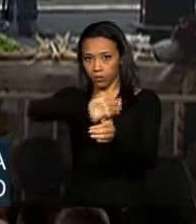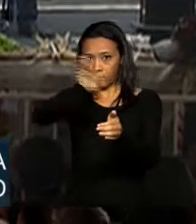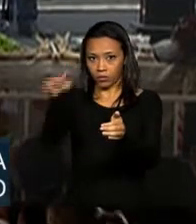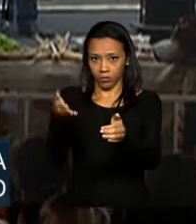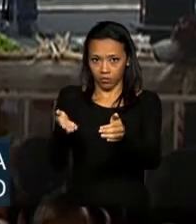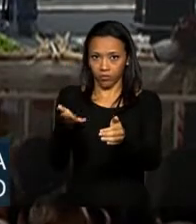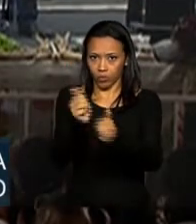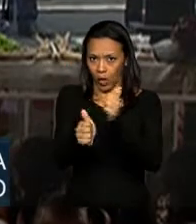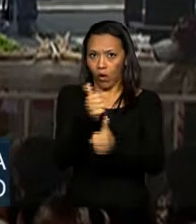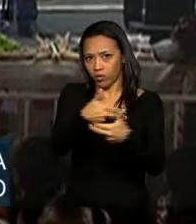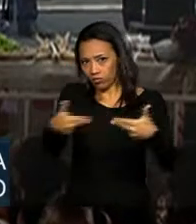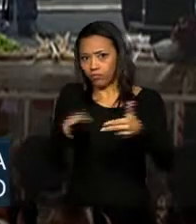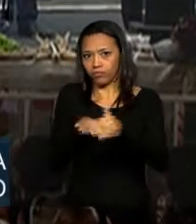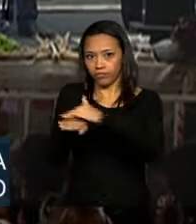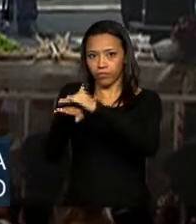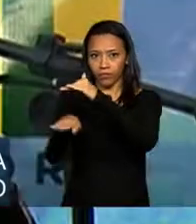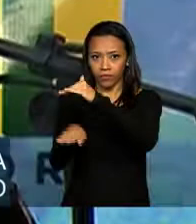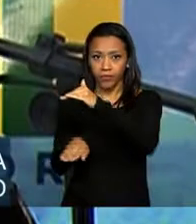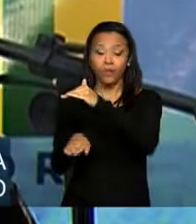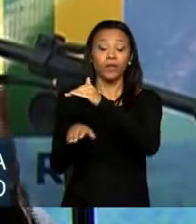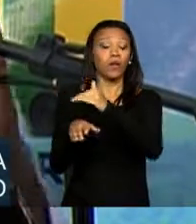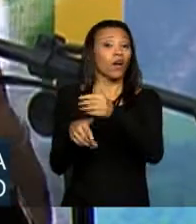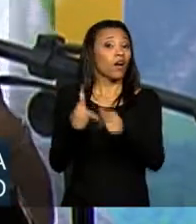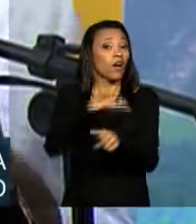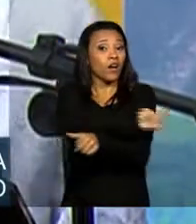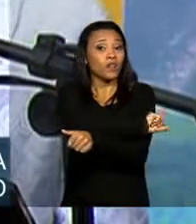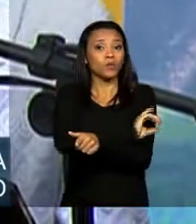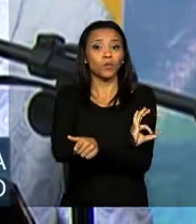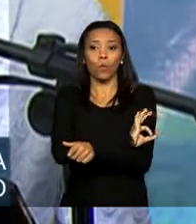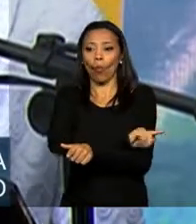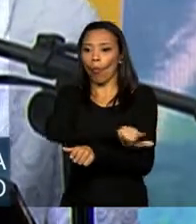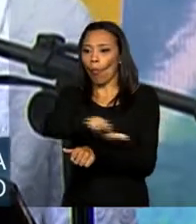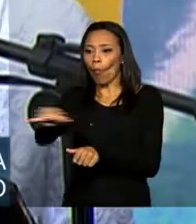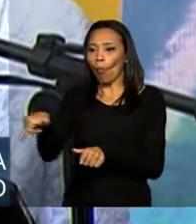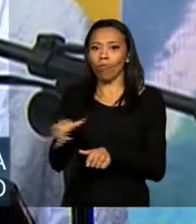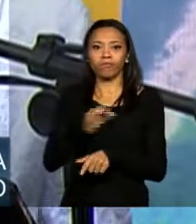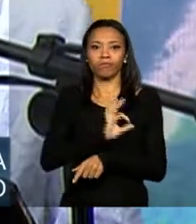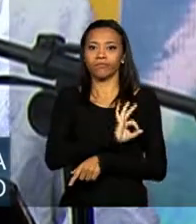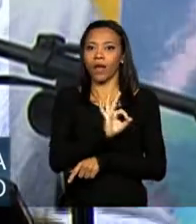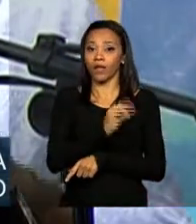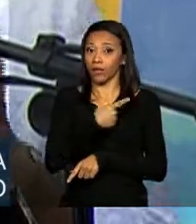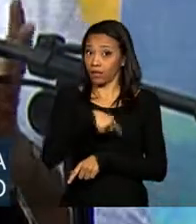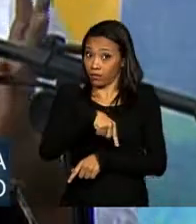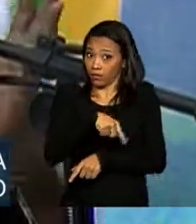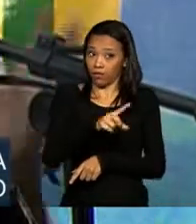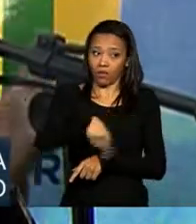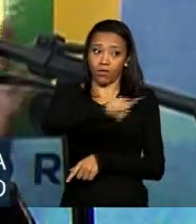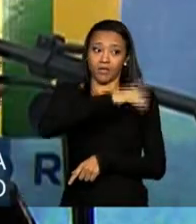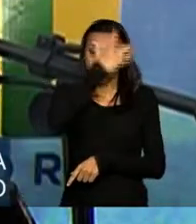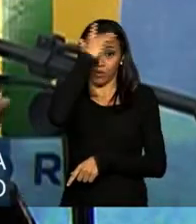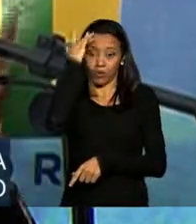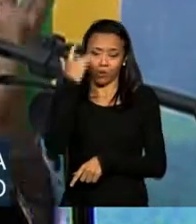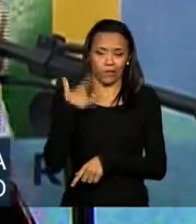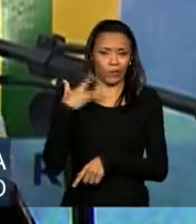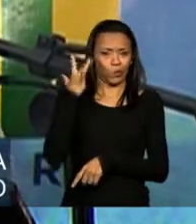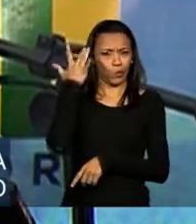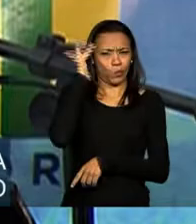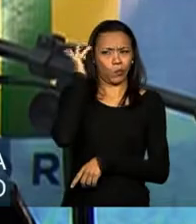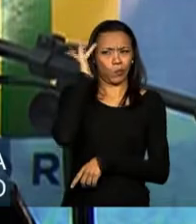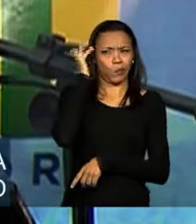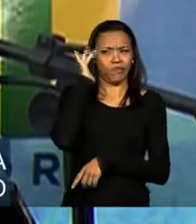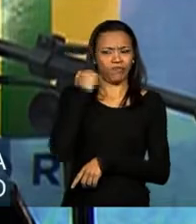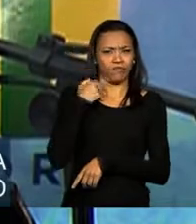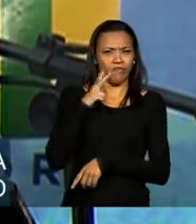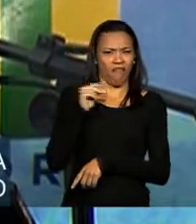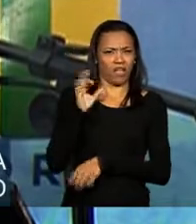não tinha toda essa estrutura e as pessoas tinham dúvidas se ele